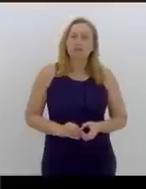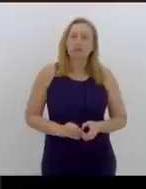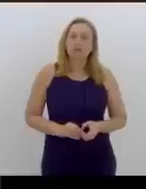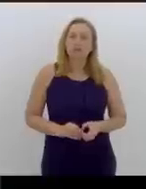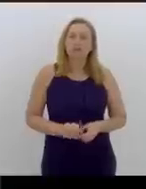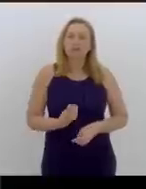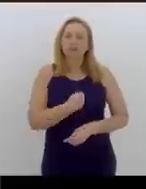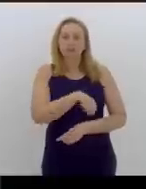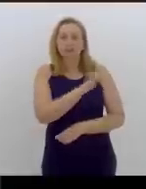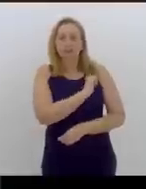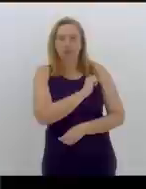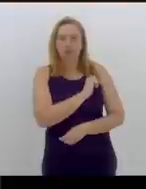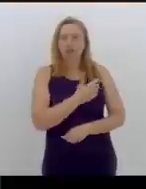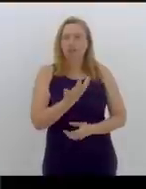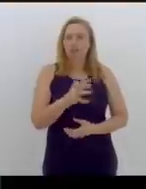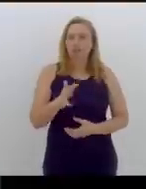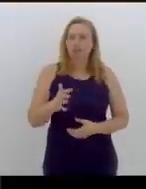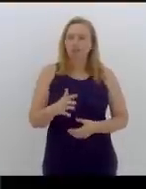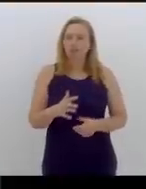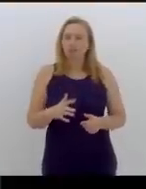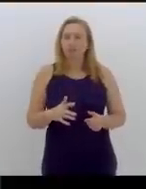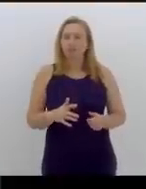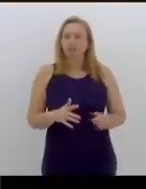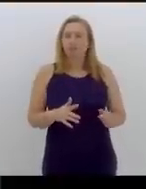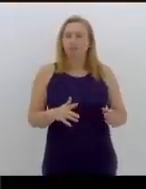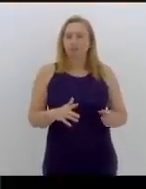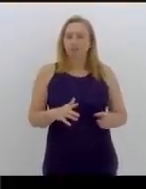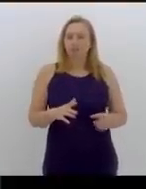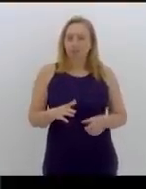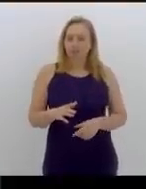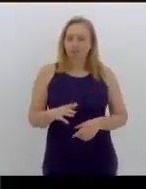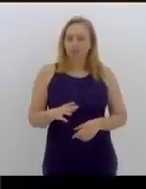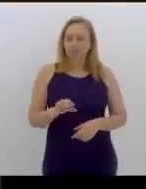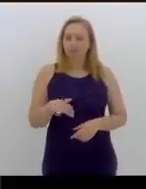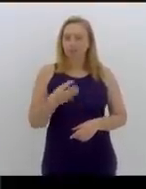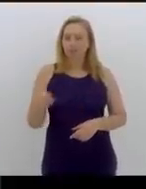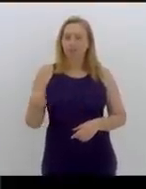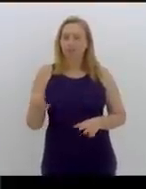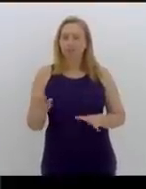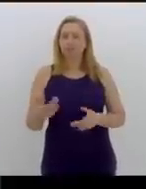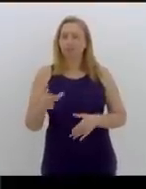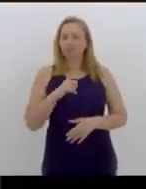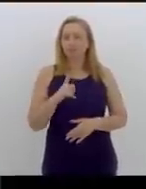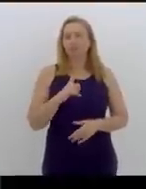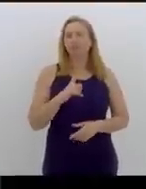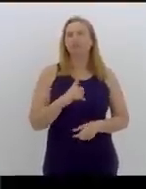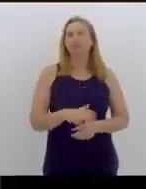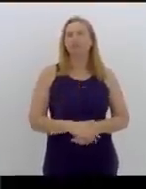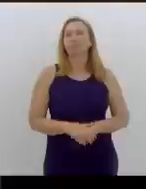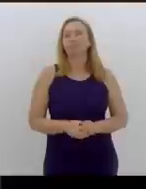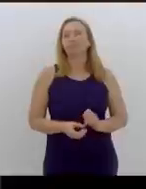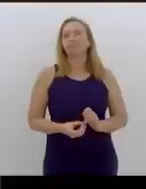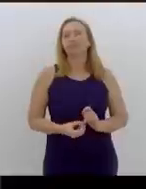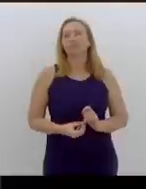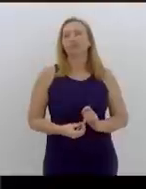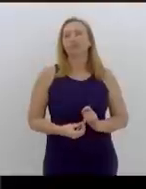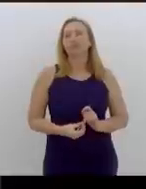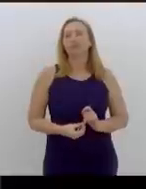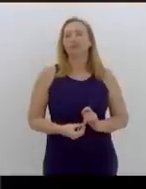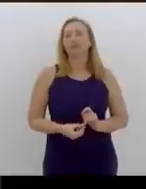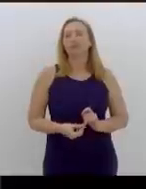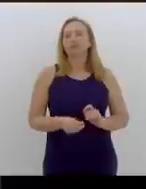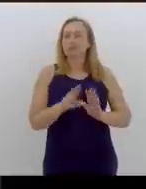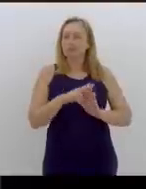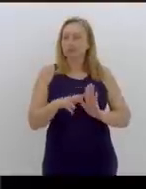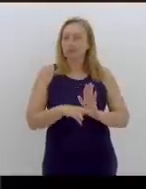ele não tem concessão ele é adesão você aderir ele né aquela